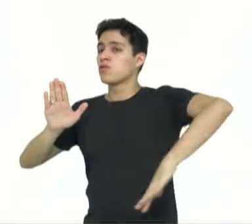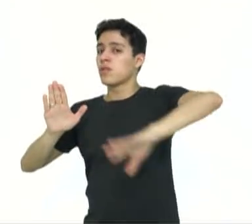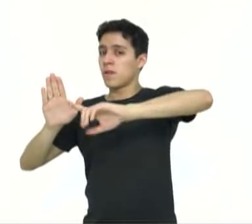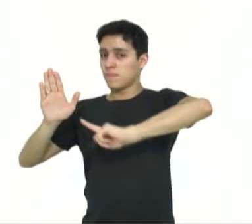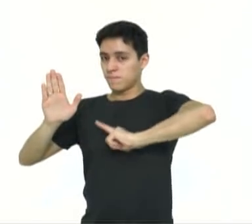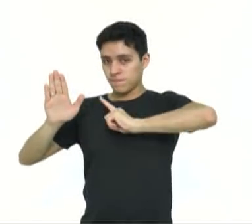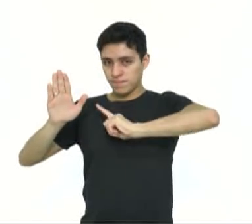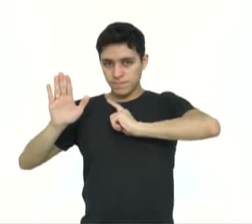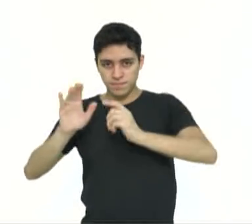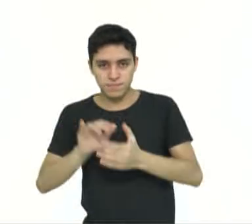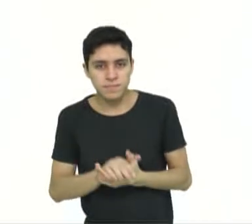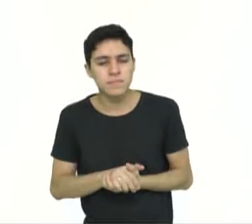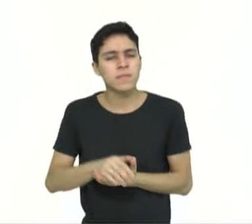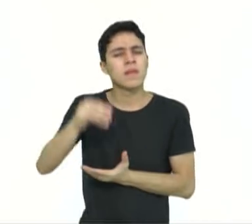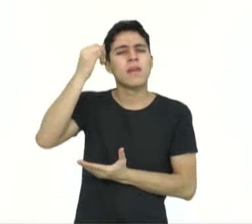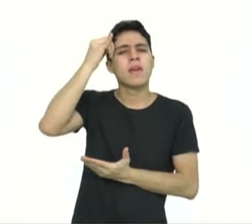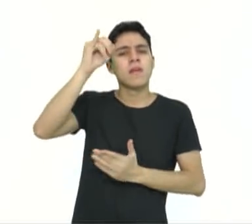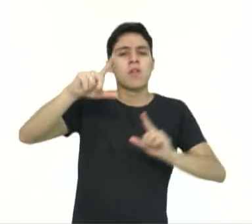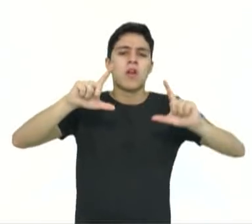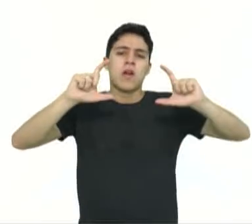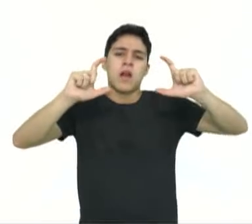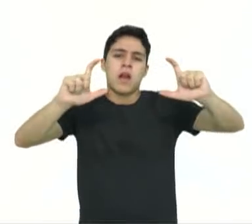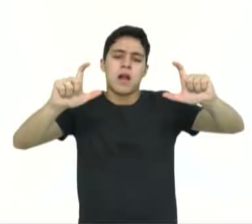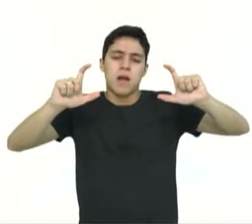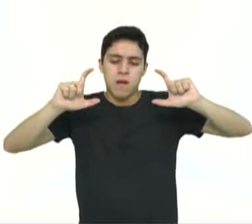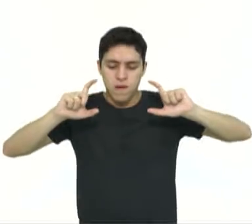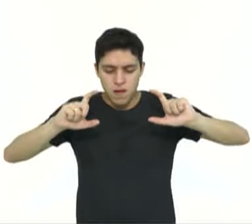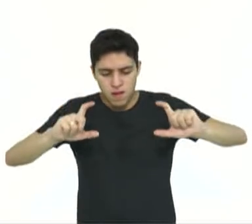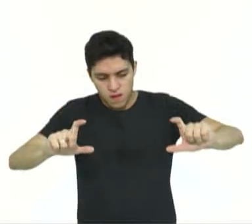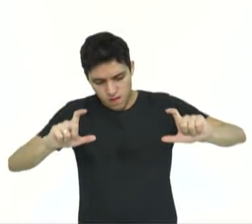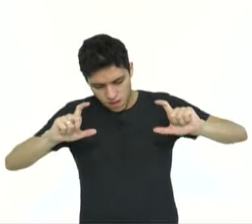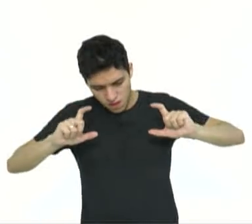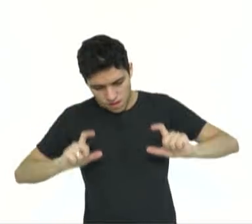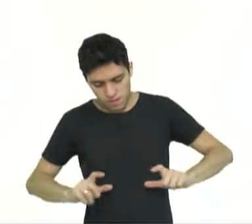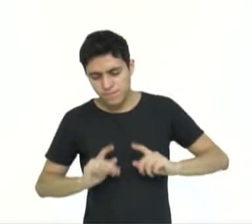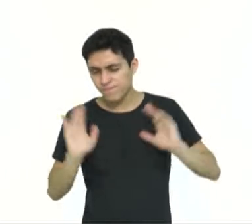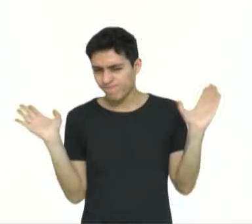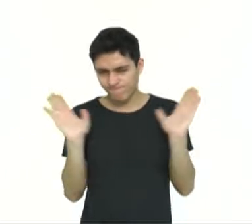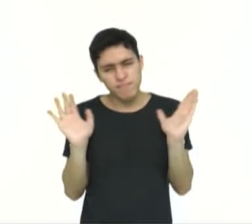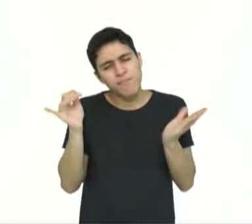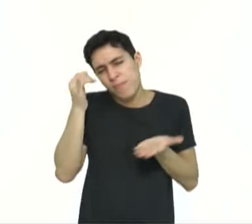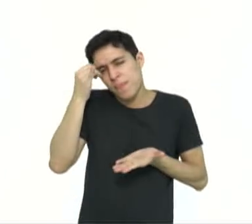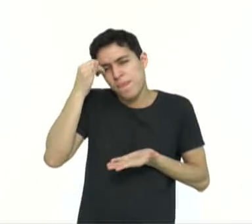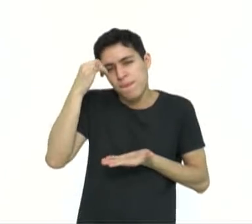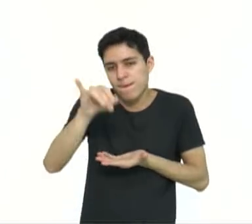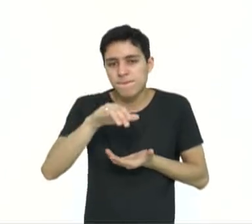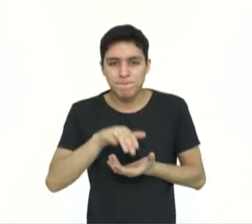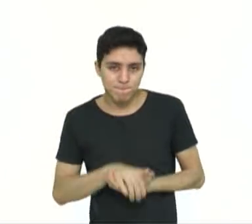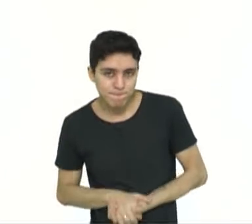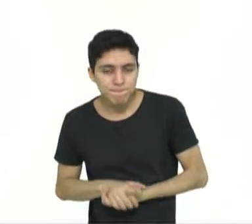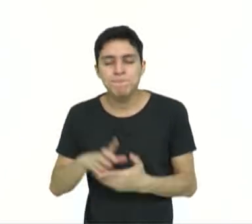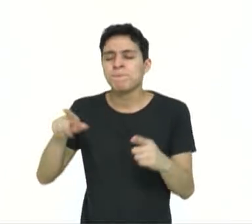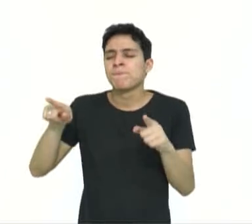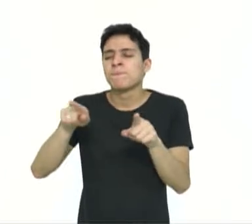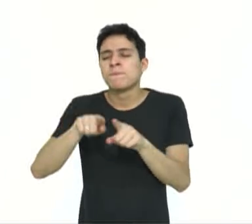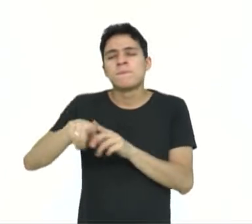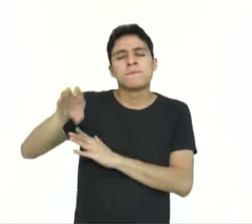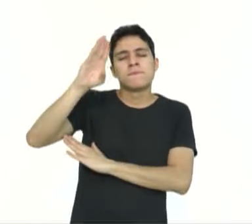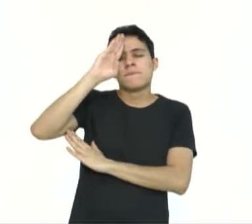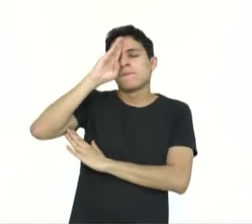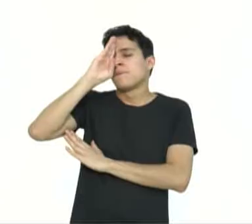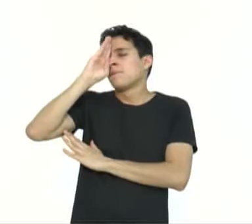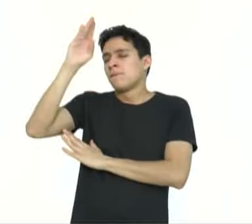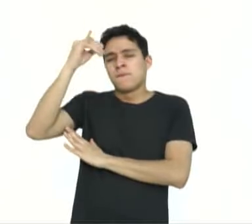Evite a construção de parágrafos muito extensos e principalmente